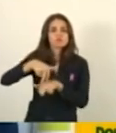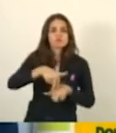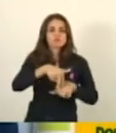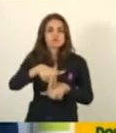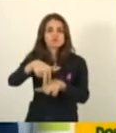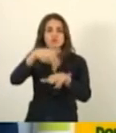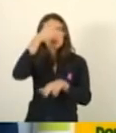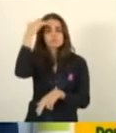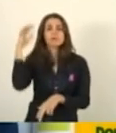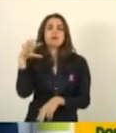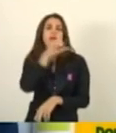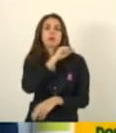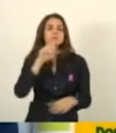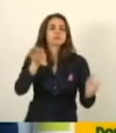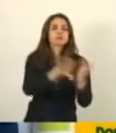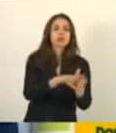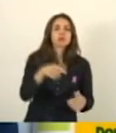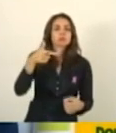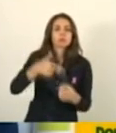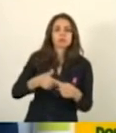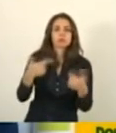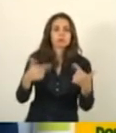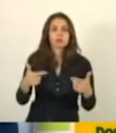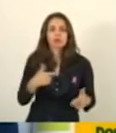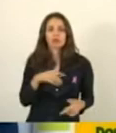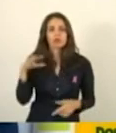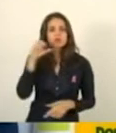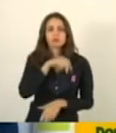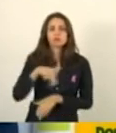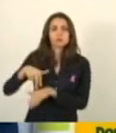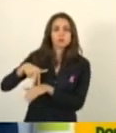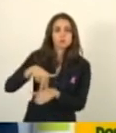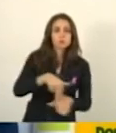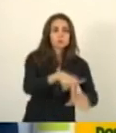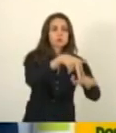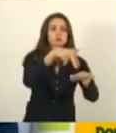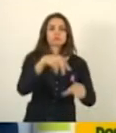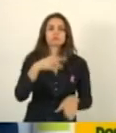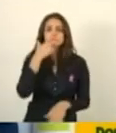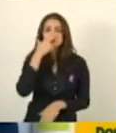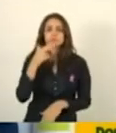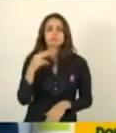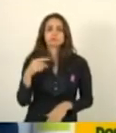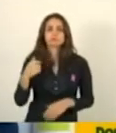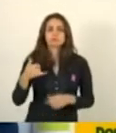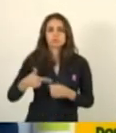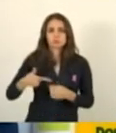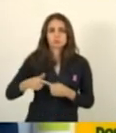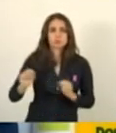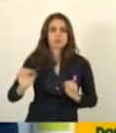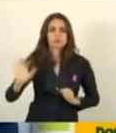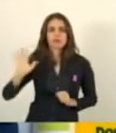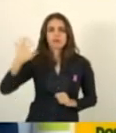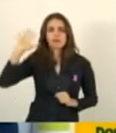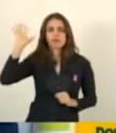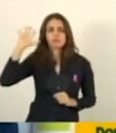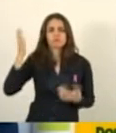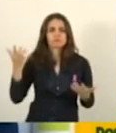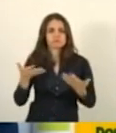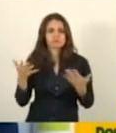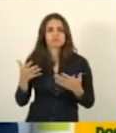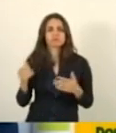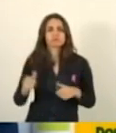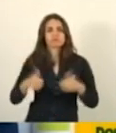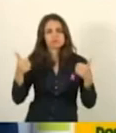gasta combustível, principalmente no momento do preço da gasolina, preço do combustível, realmente